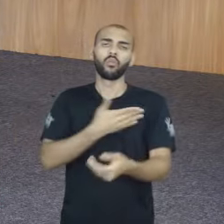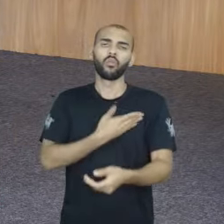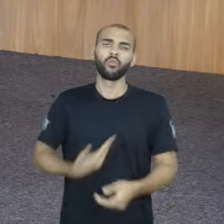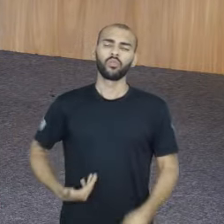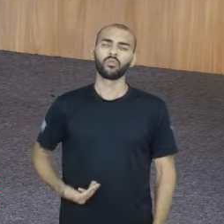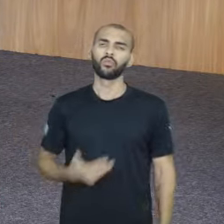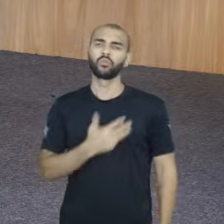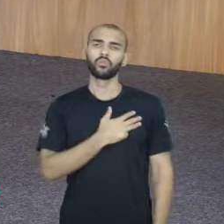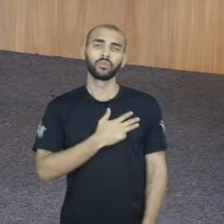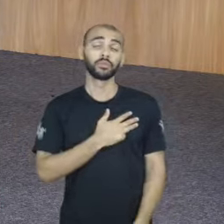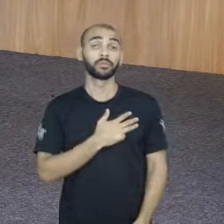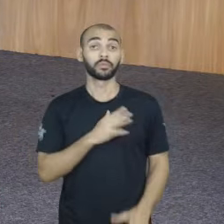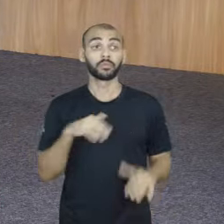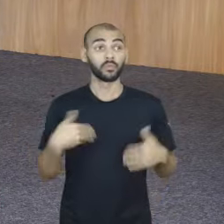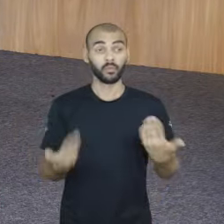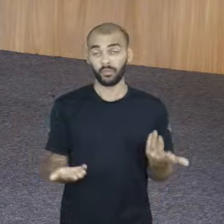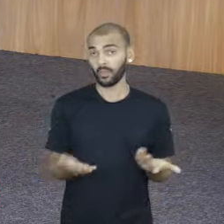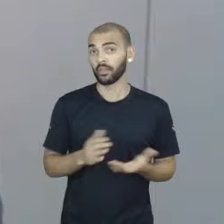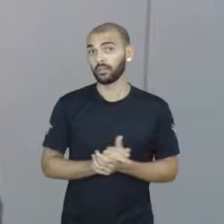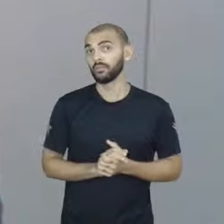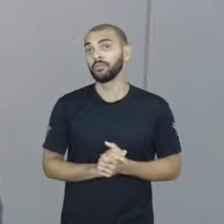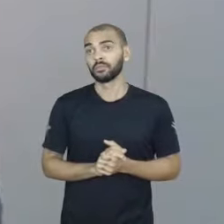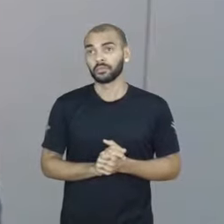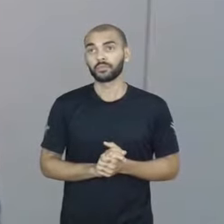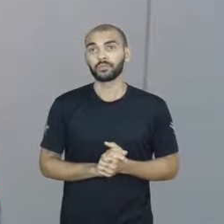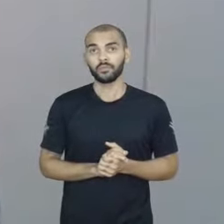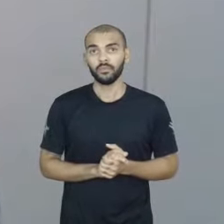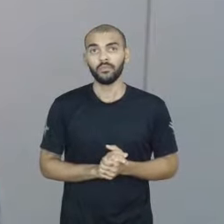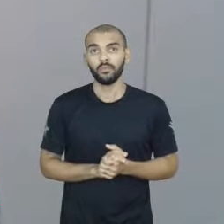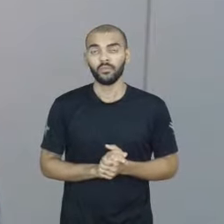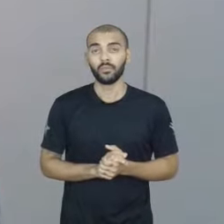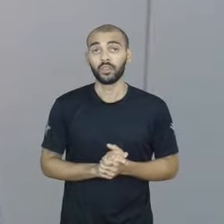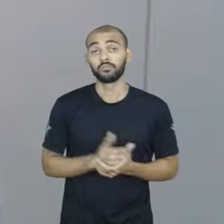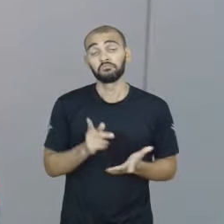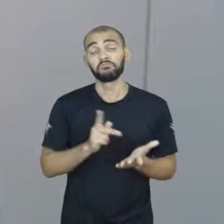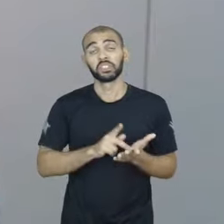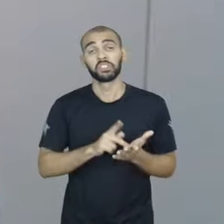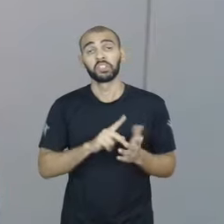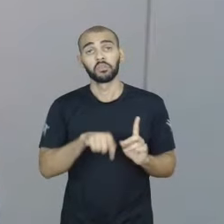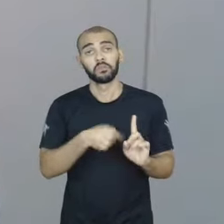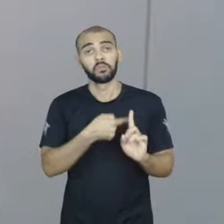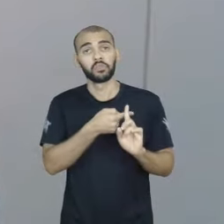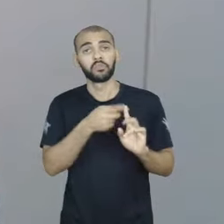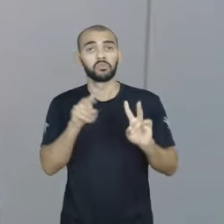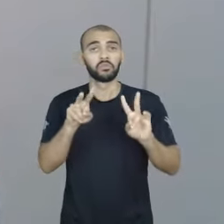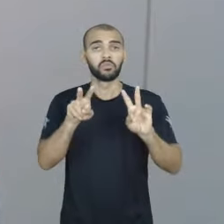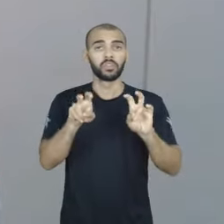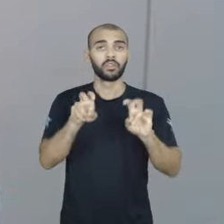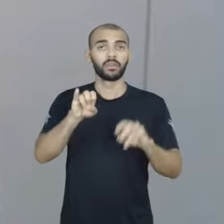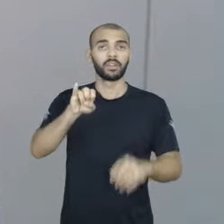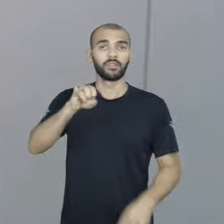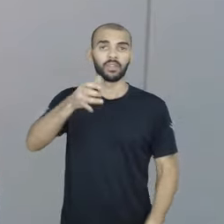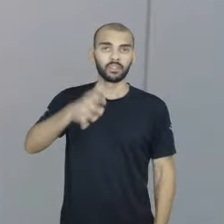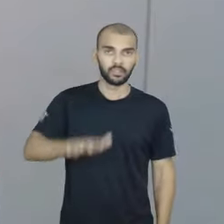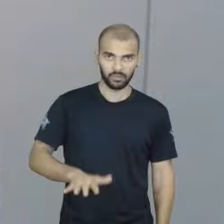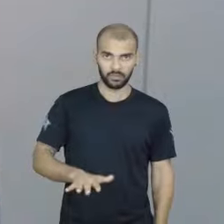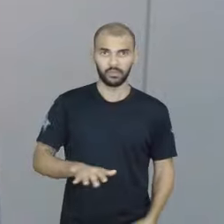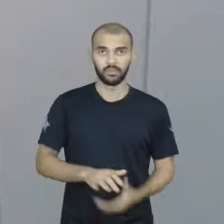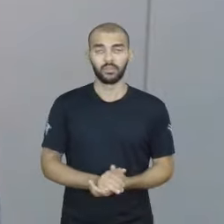Veja, nós temos um cenário que, na verdade, é bastante positivo do ponto de vista da inflação, né? No ano